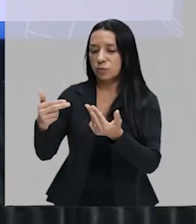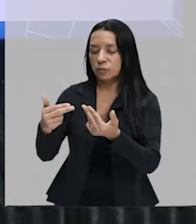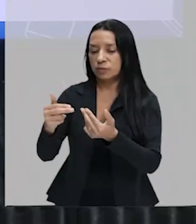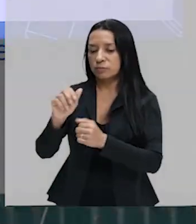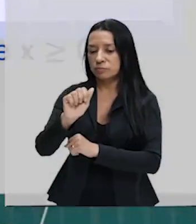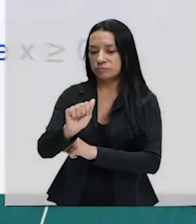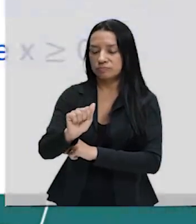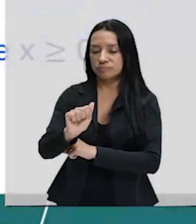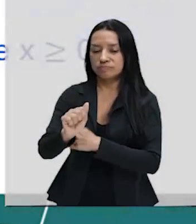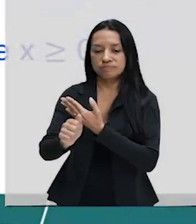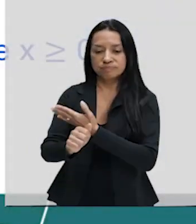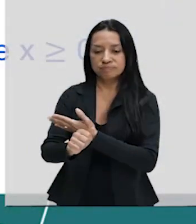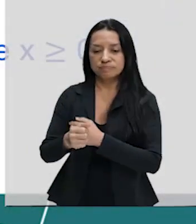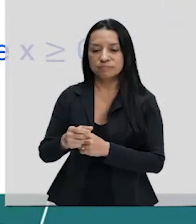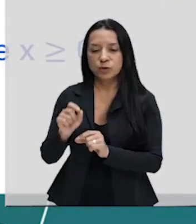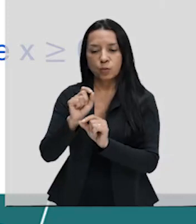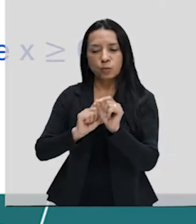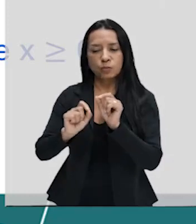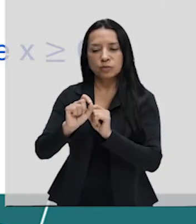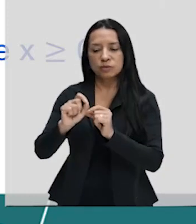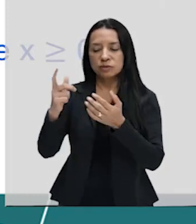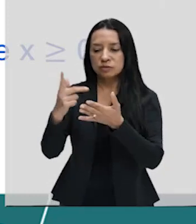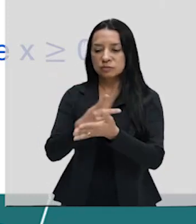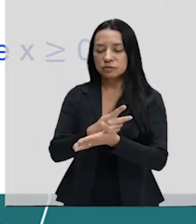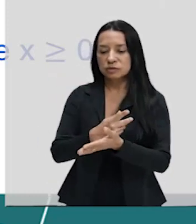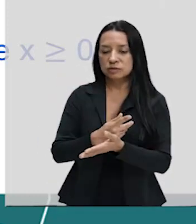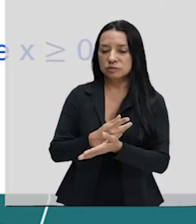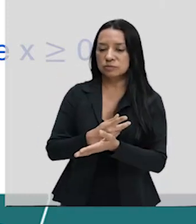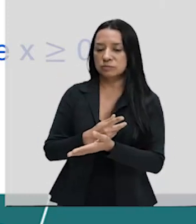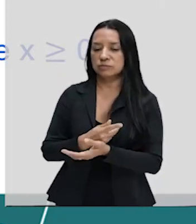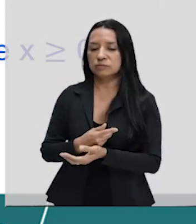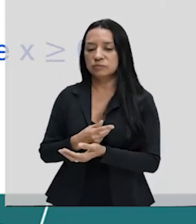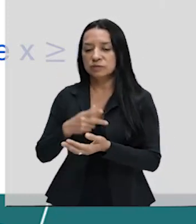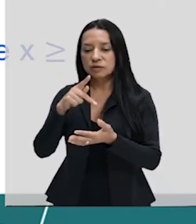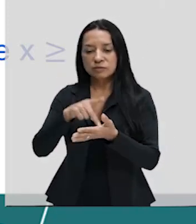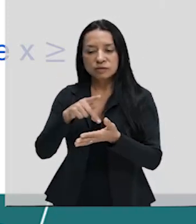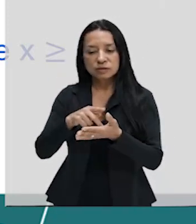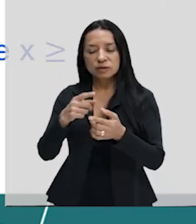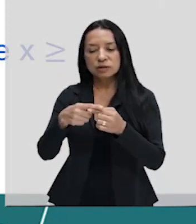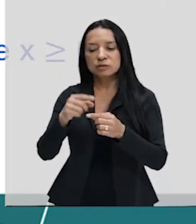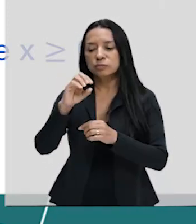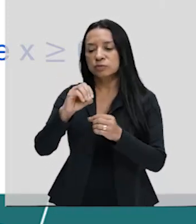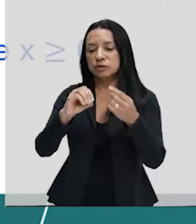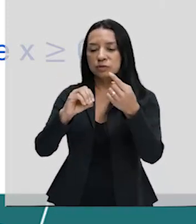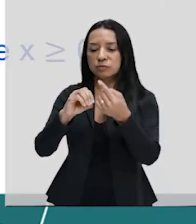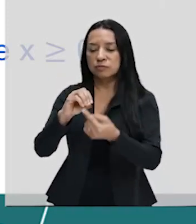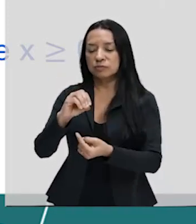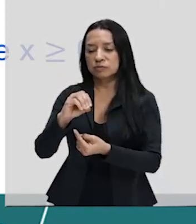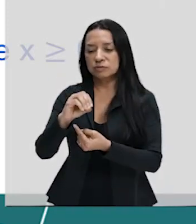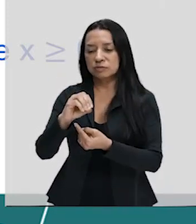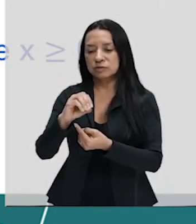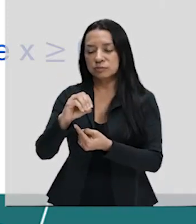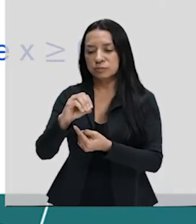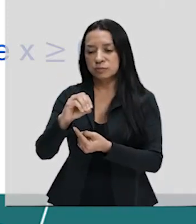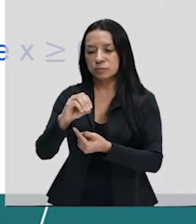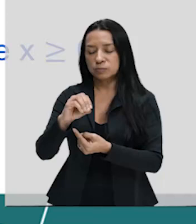nesse caso aqui, olha só o que aconteceu. É verdade, porque o vazio, ele sim, apesar de ele